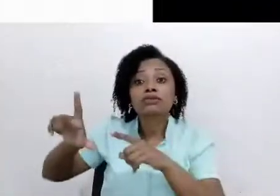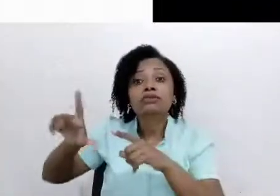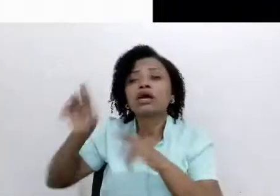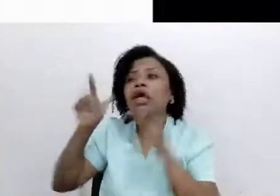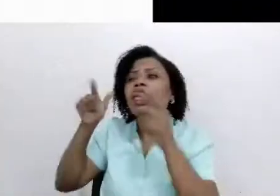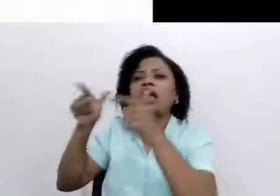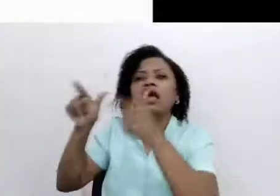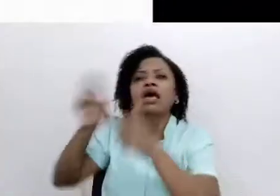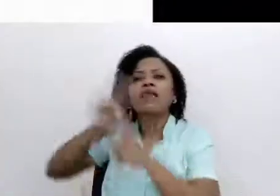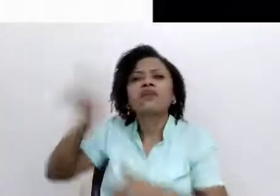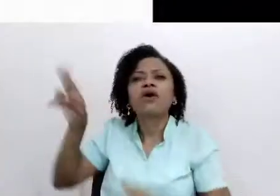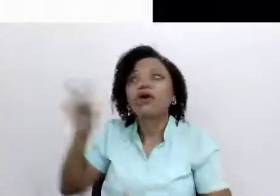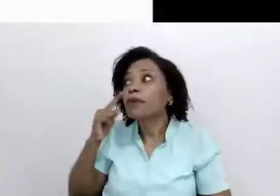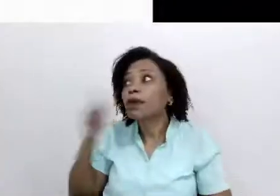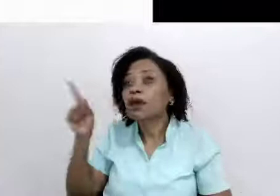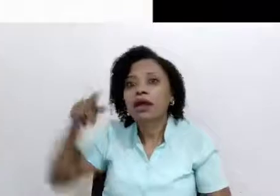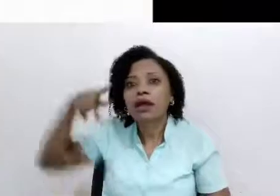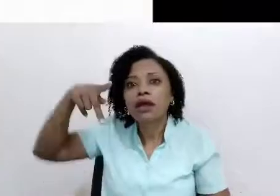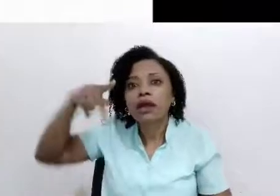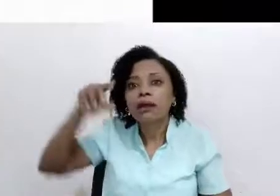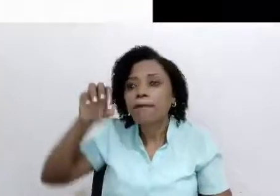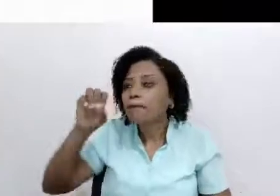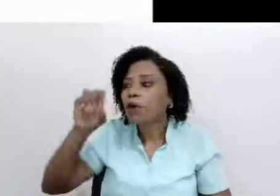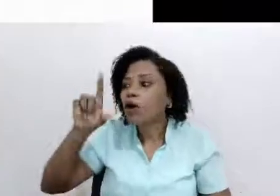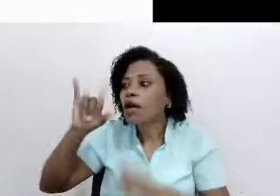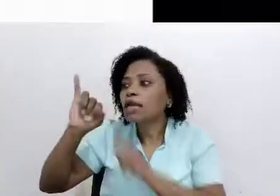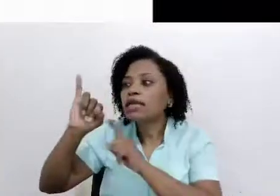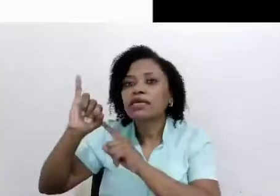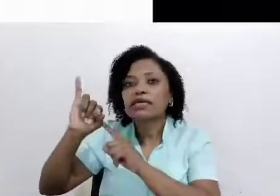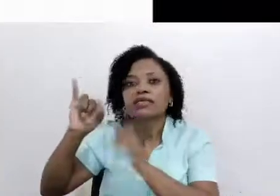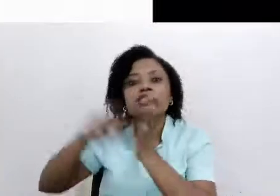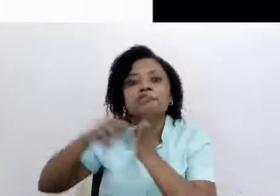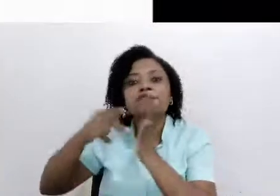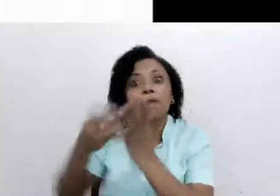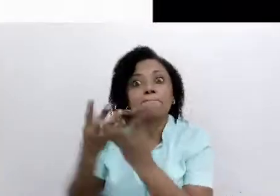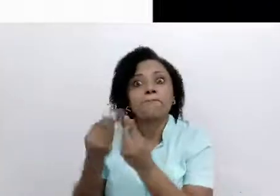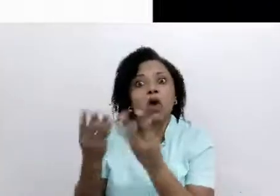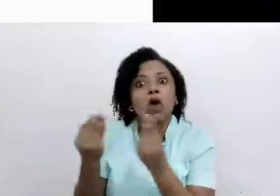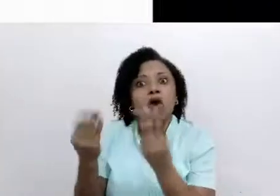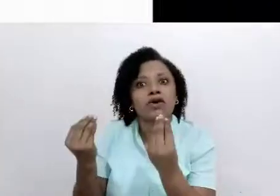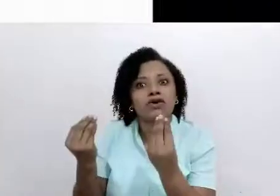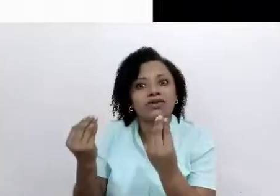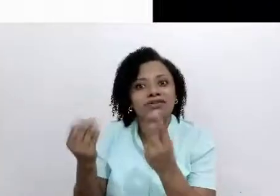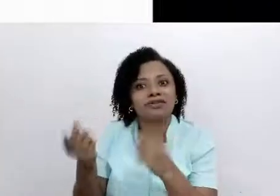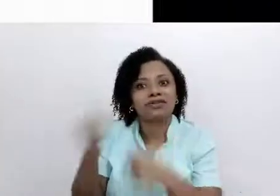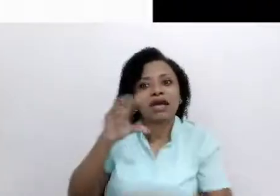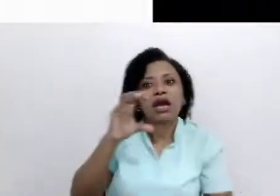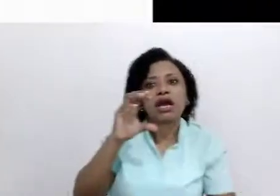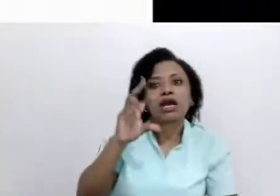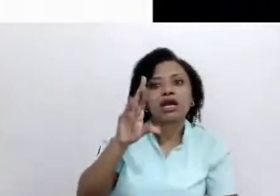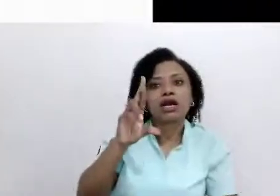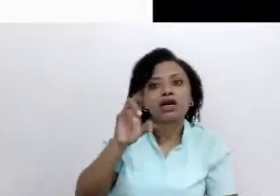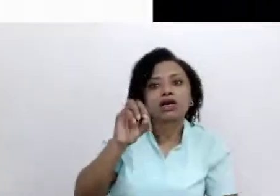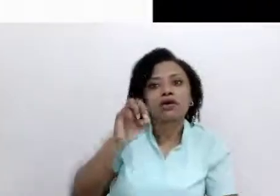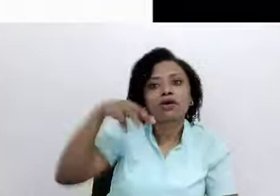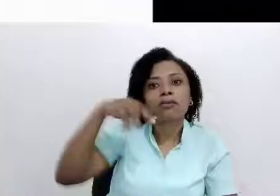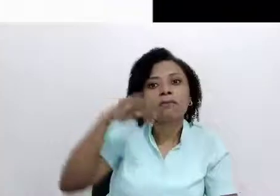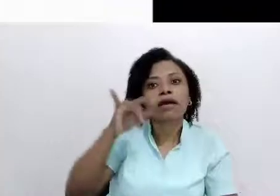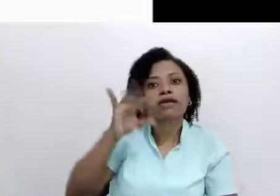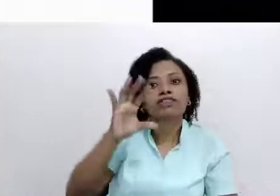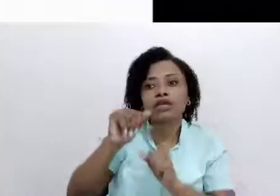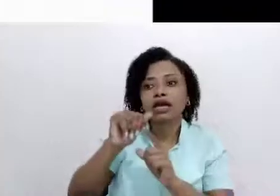luz policromática. O que é isso? Poli vem de vários, cromática de